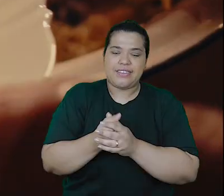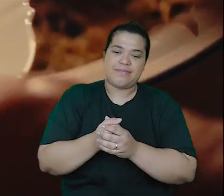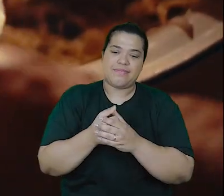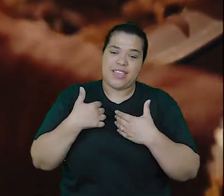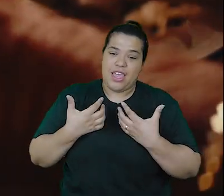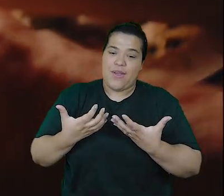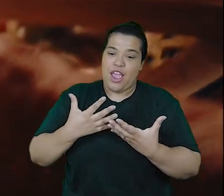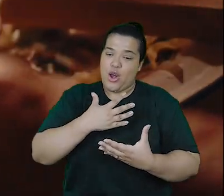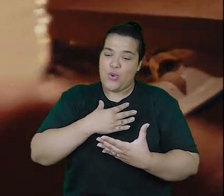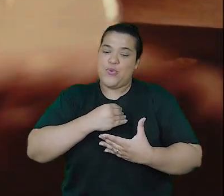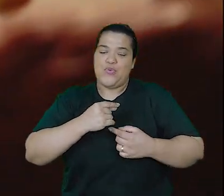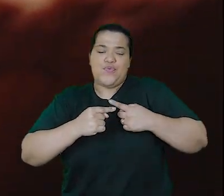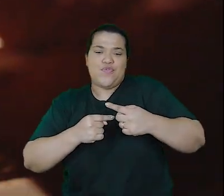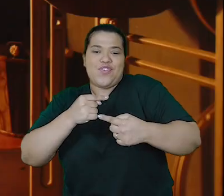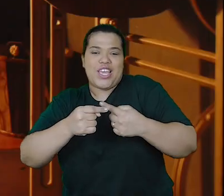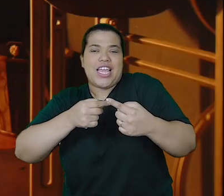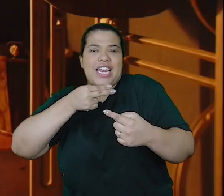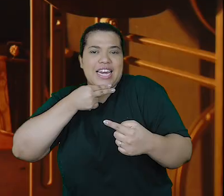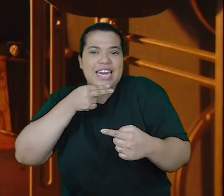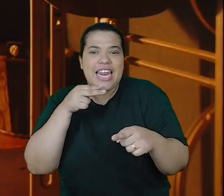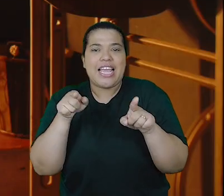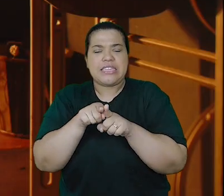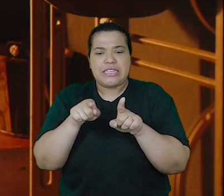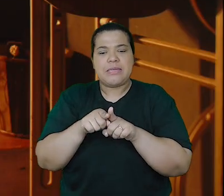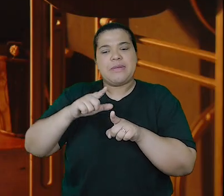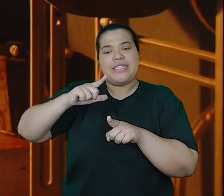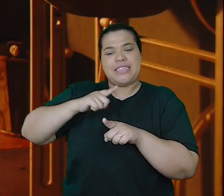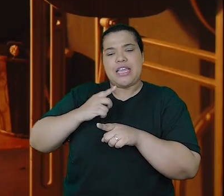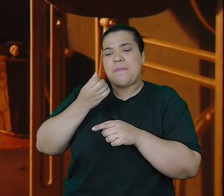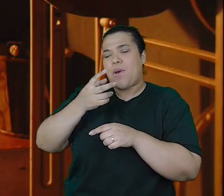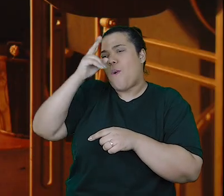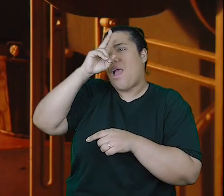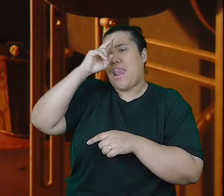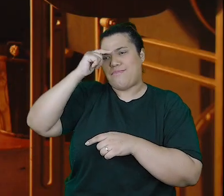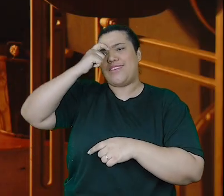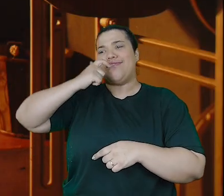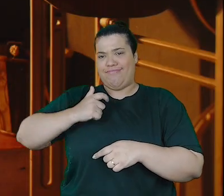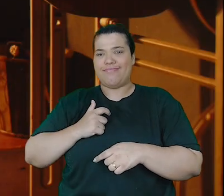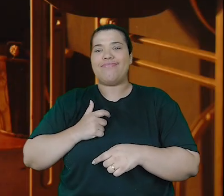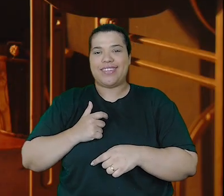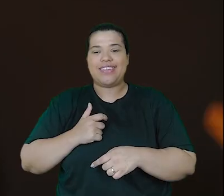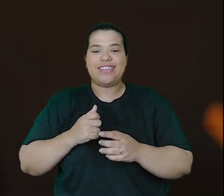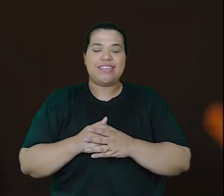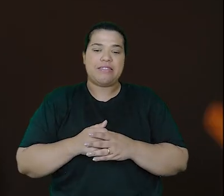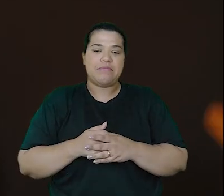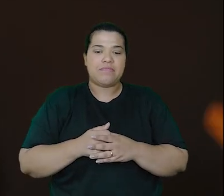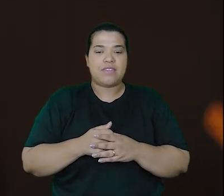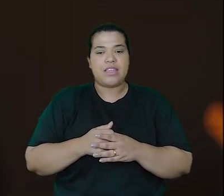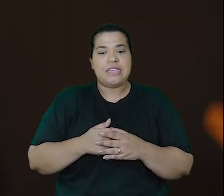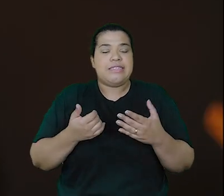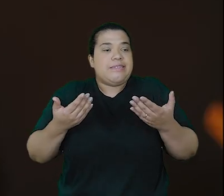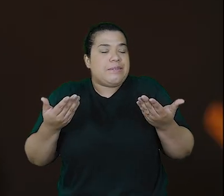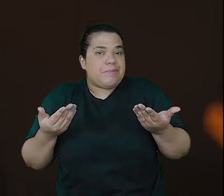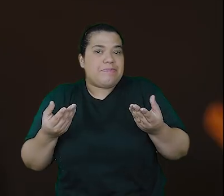que meus filhos, nem minhas netas assim, tenham boas lembranças minhas, que nem que seja